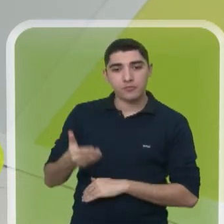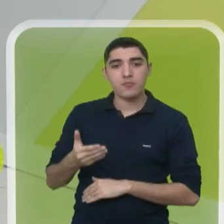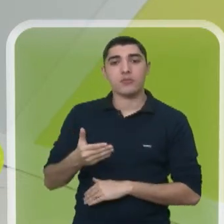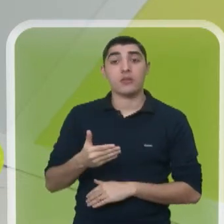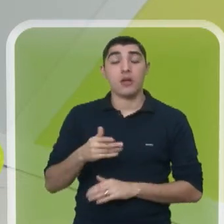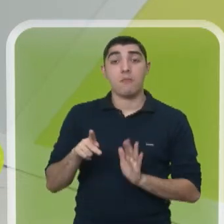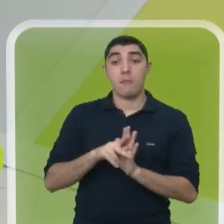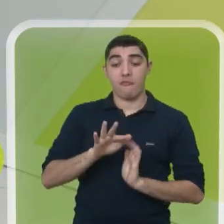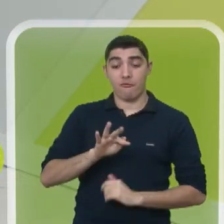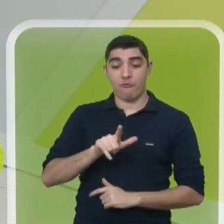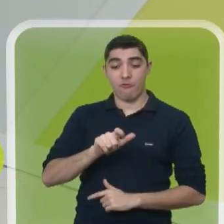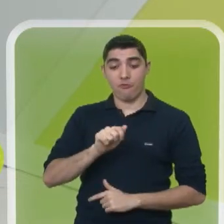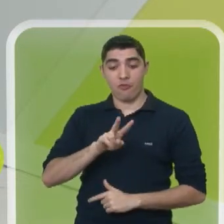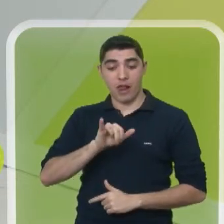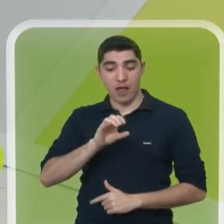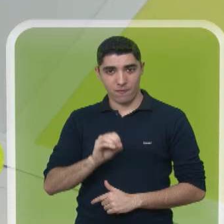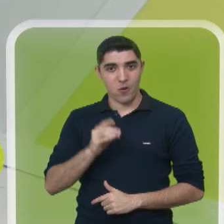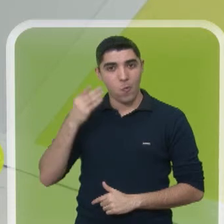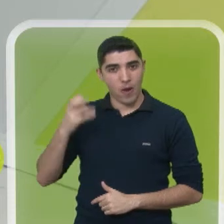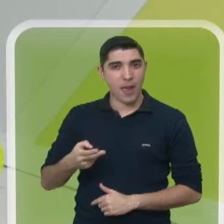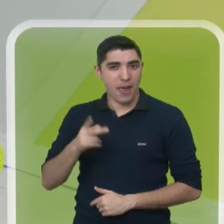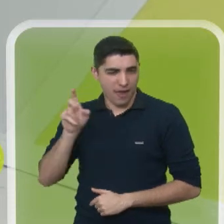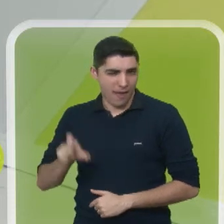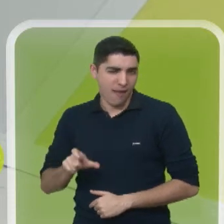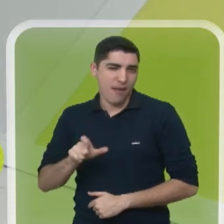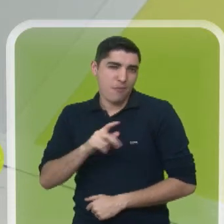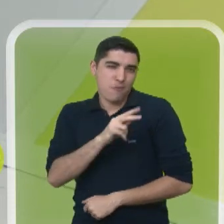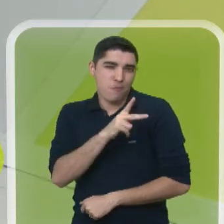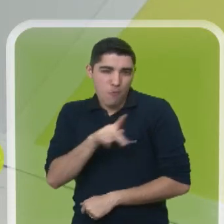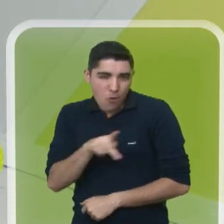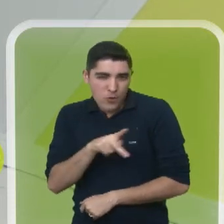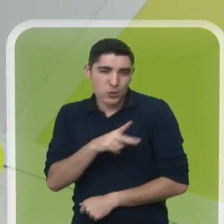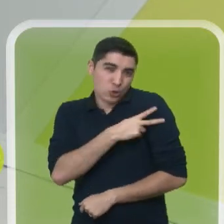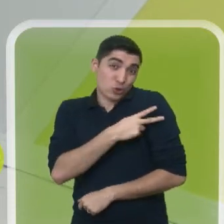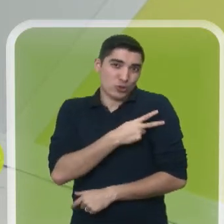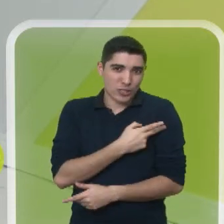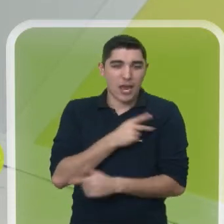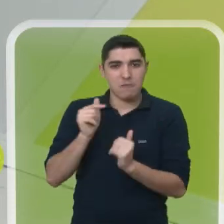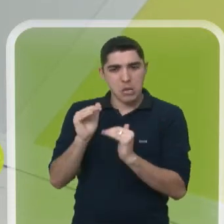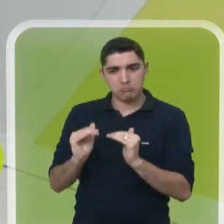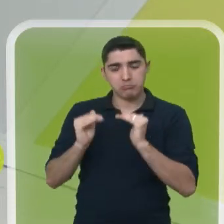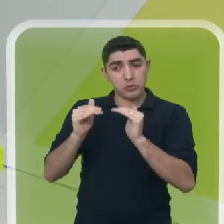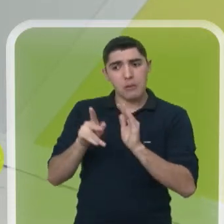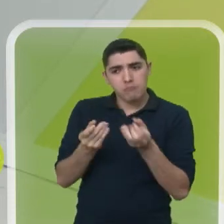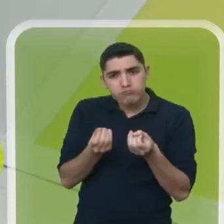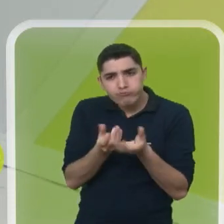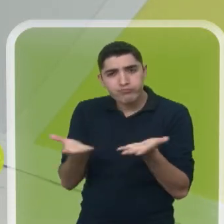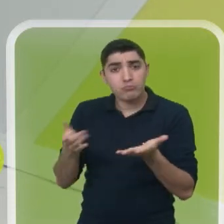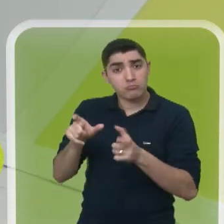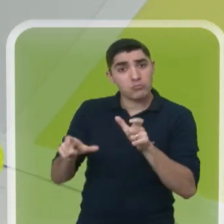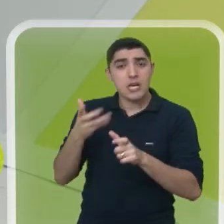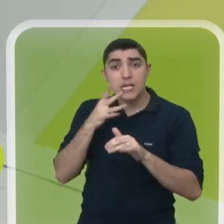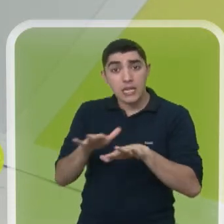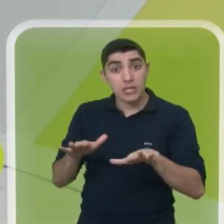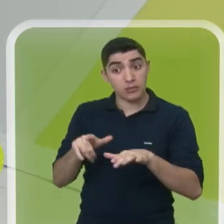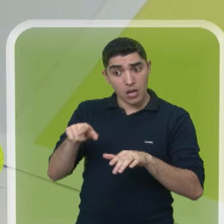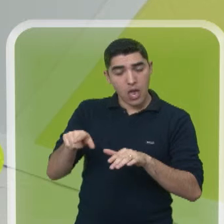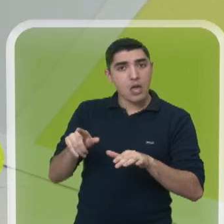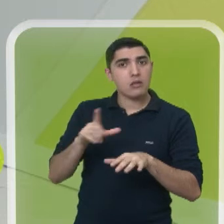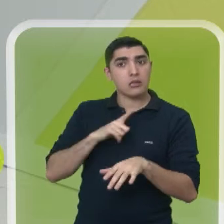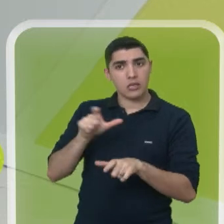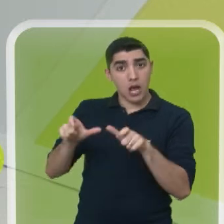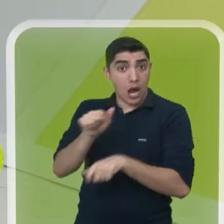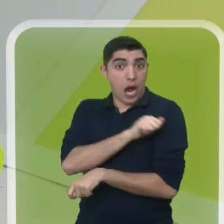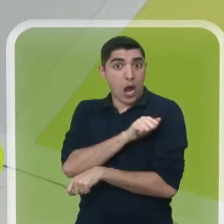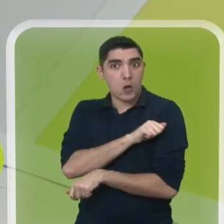de forma gratuita para crianças, para crianças e adolescentes, o projeto deu tão certo que alguns dos alunos ganharam